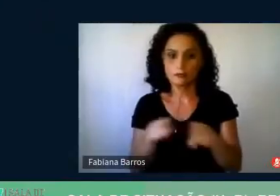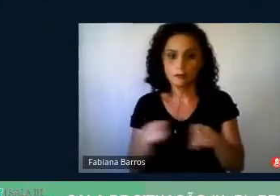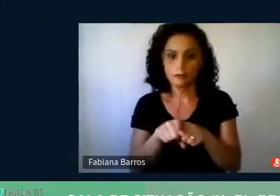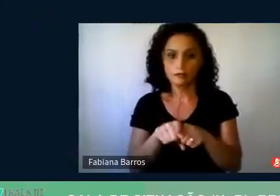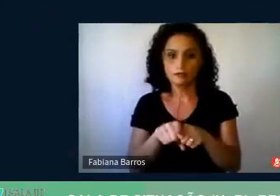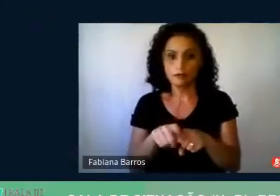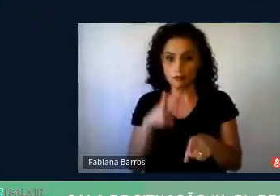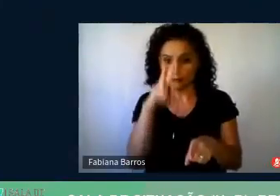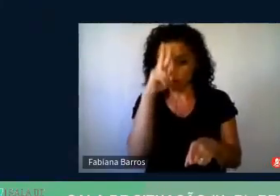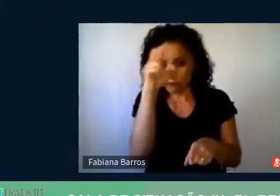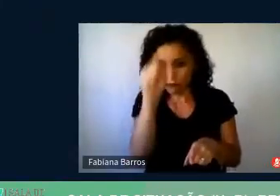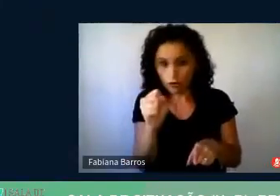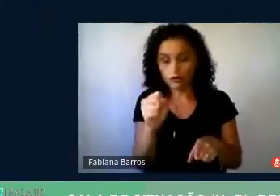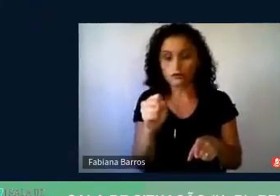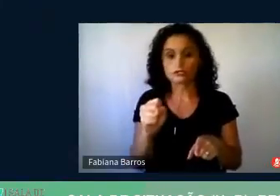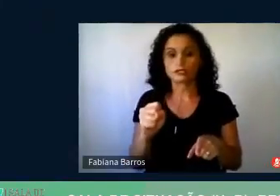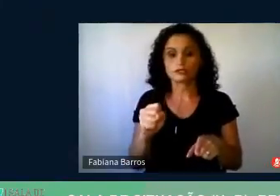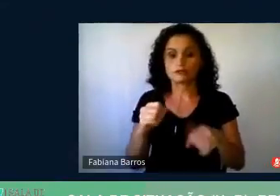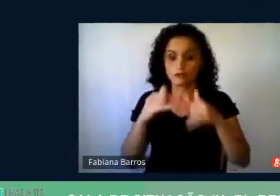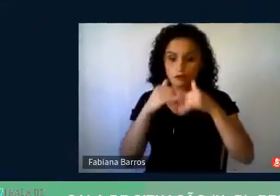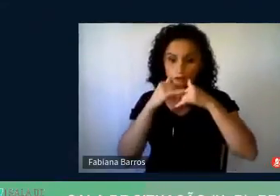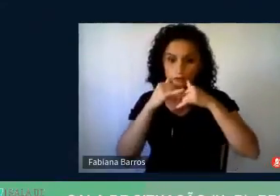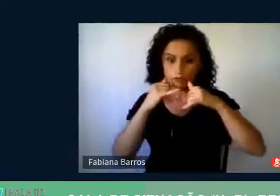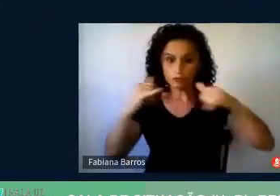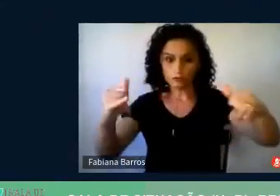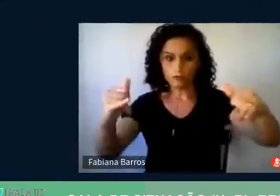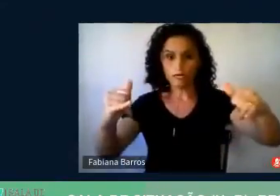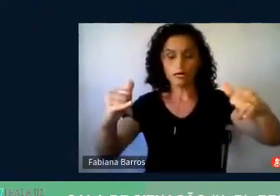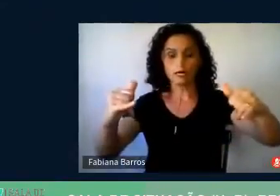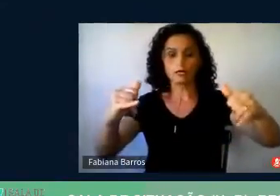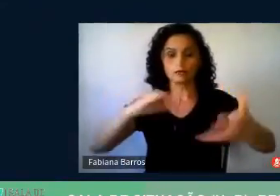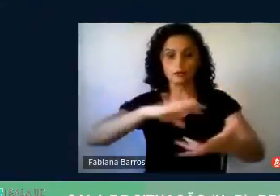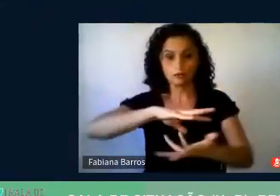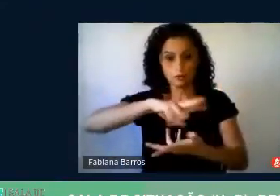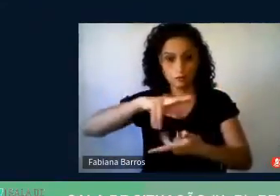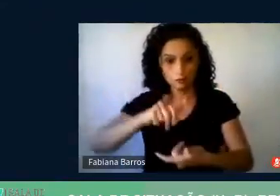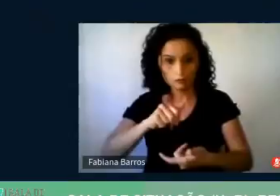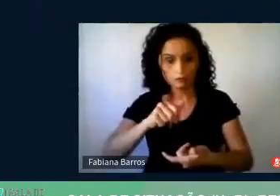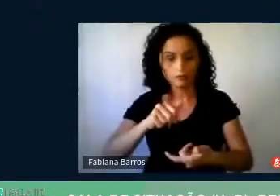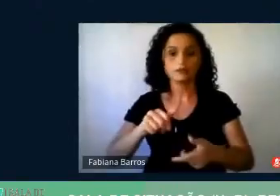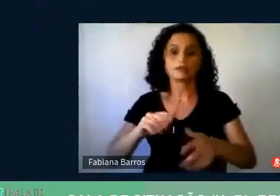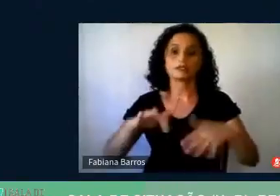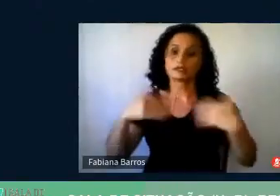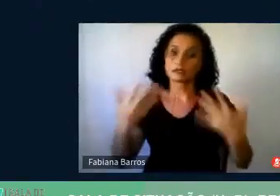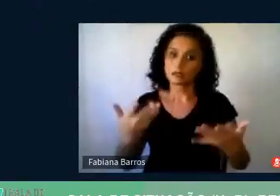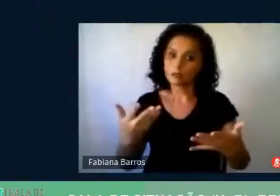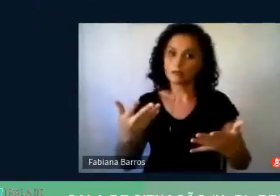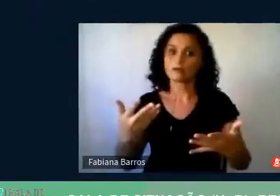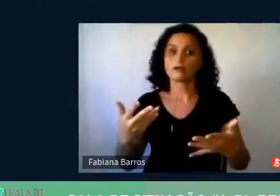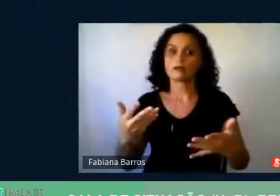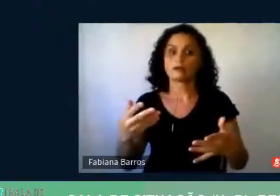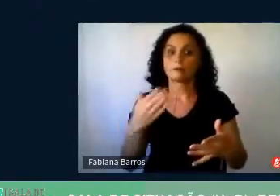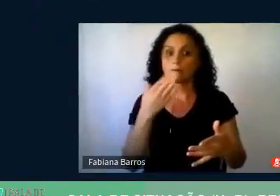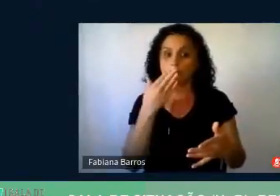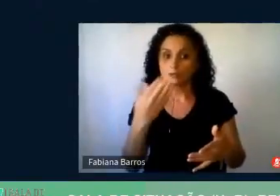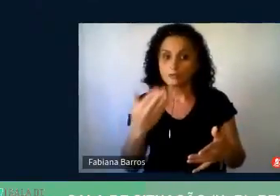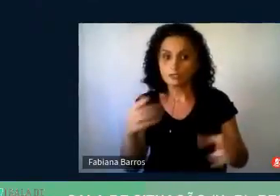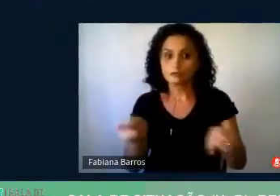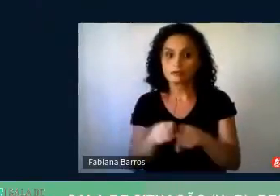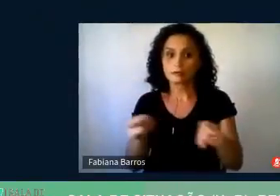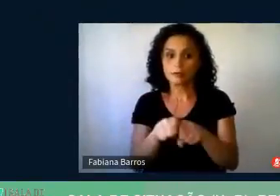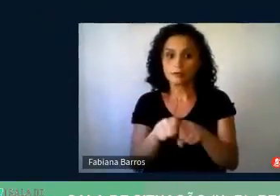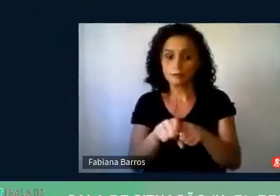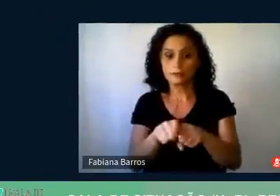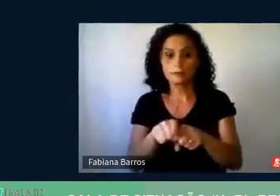momento que aquela ação estava no STF. Isso gerou até, inclusive, uma certa repercussão que pediram para que tirasse do ar. Mas é o empoderamento da comunidade